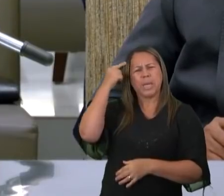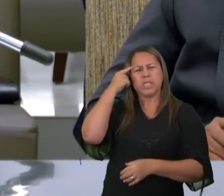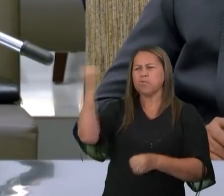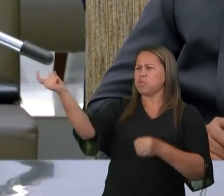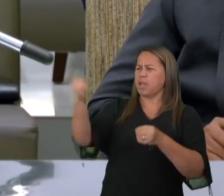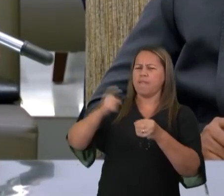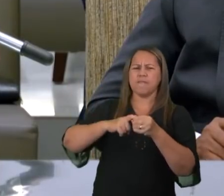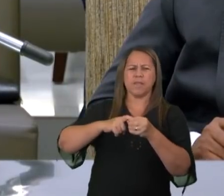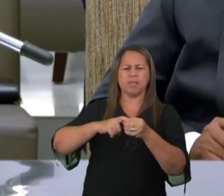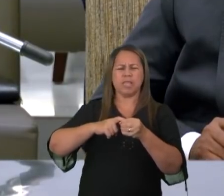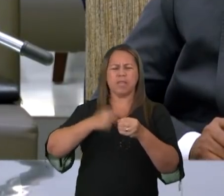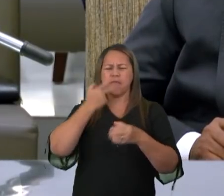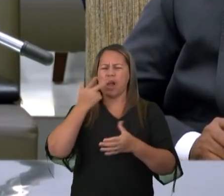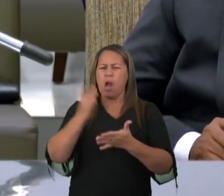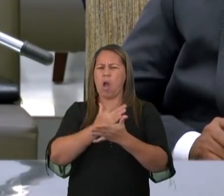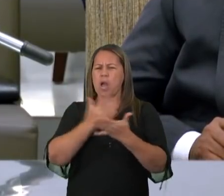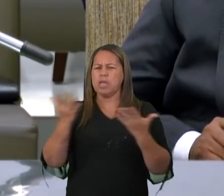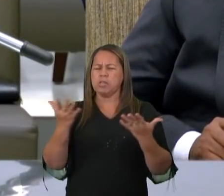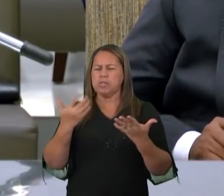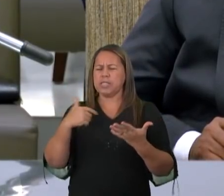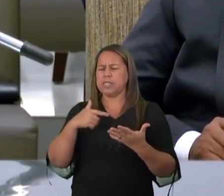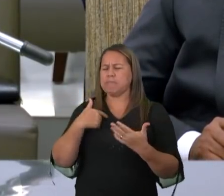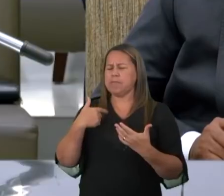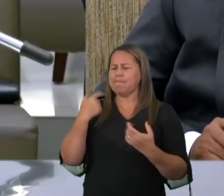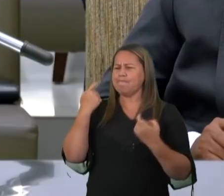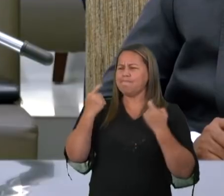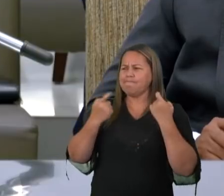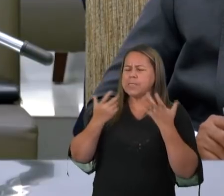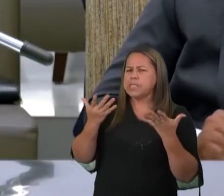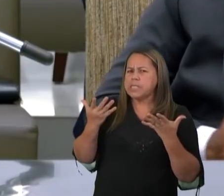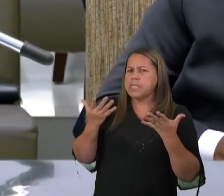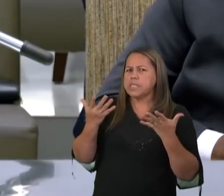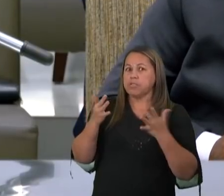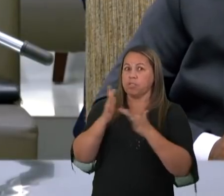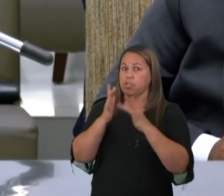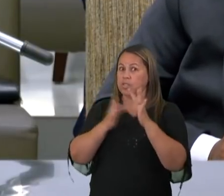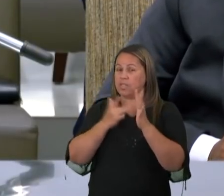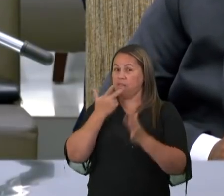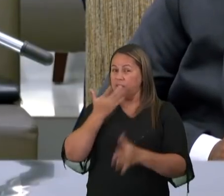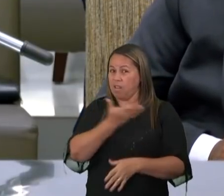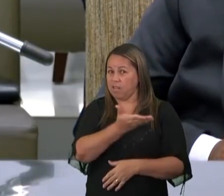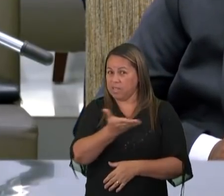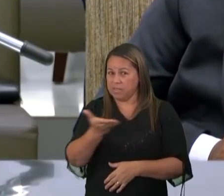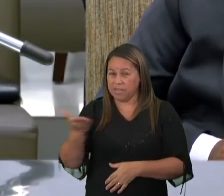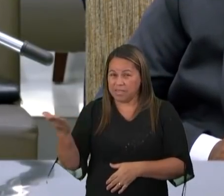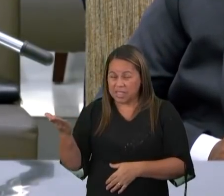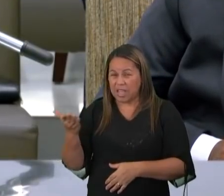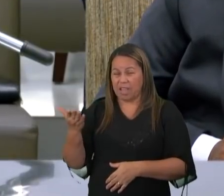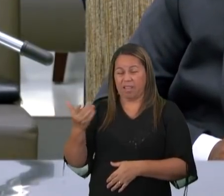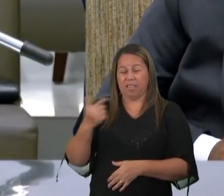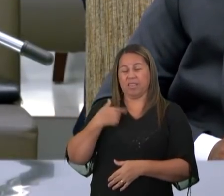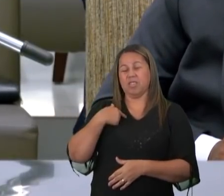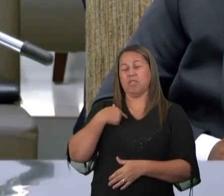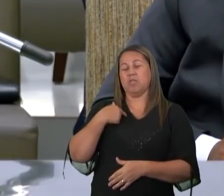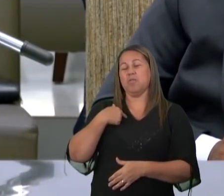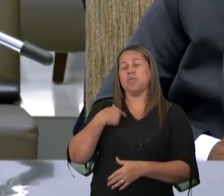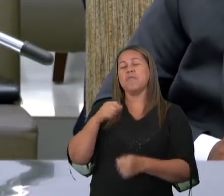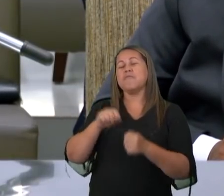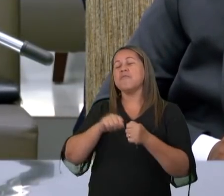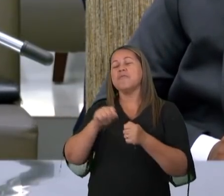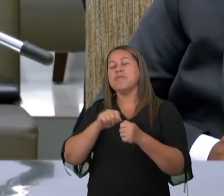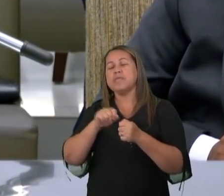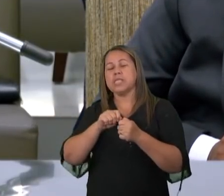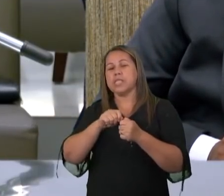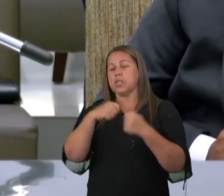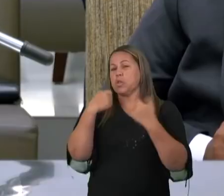muito preocupante para nós como igreja. Foi Jesus quem disse: o autor e consumador da nossa fé. A fé que